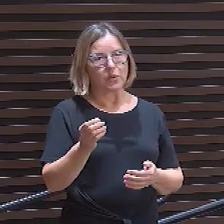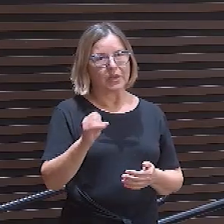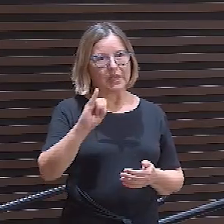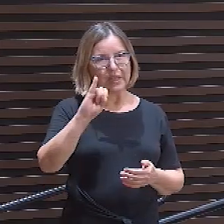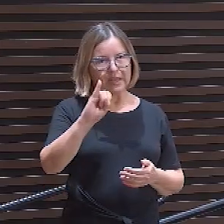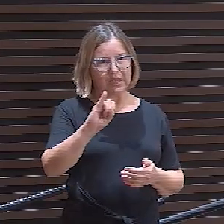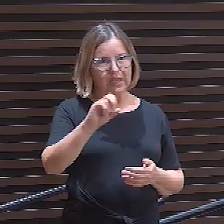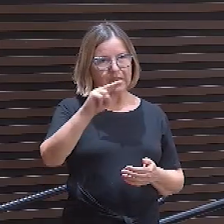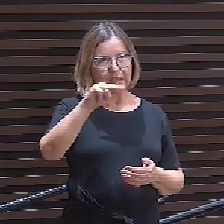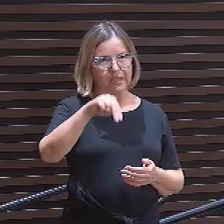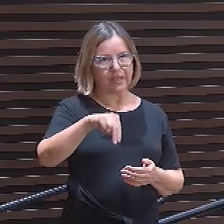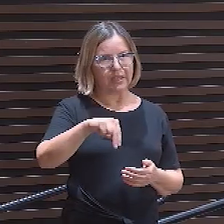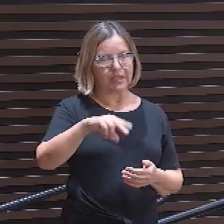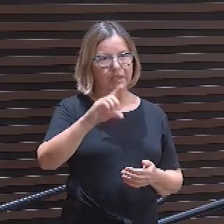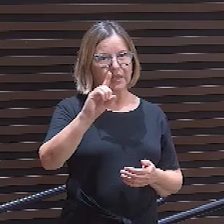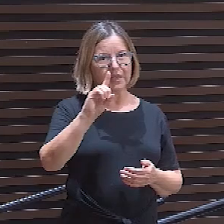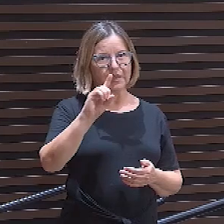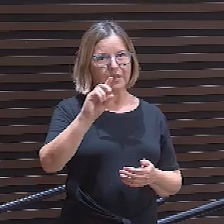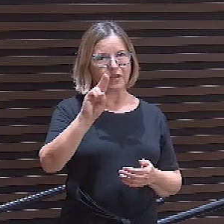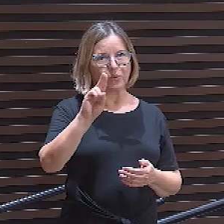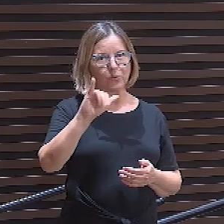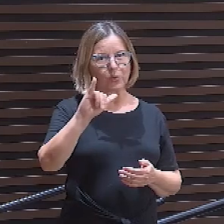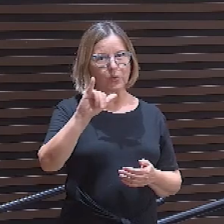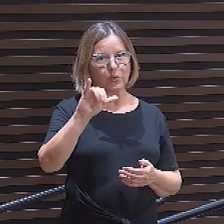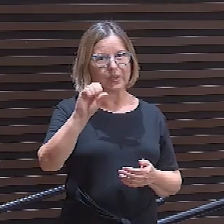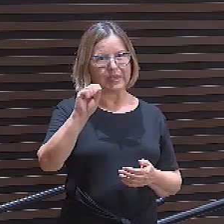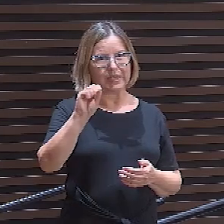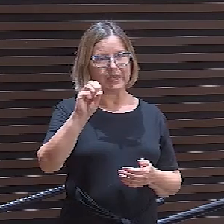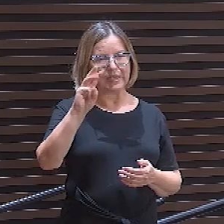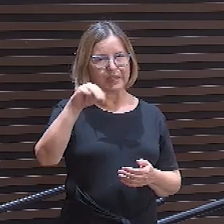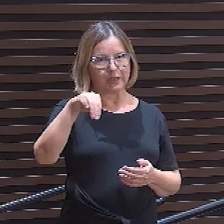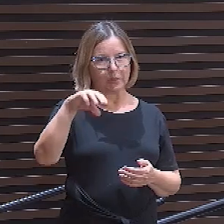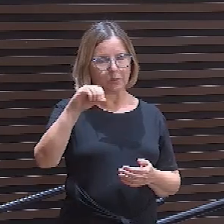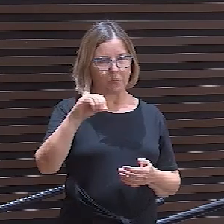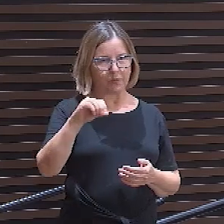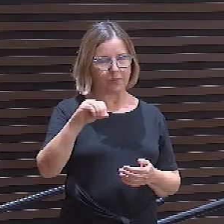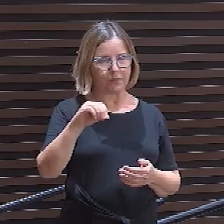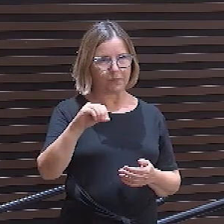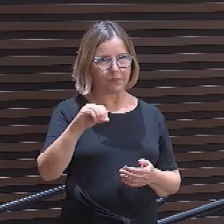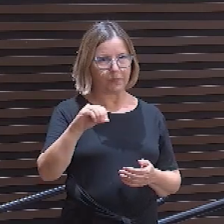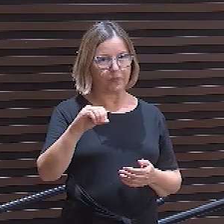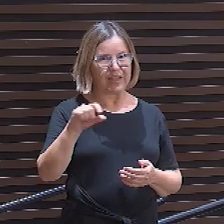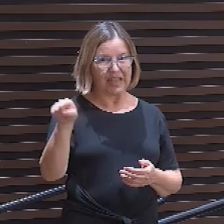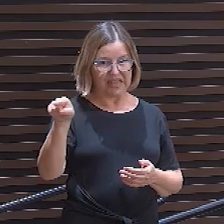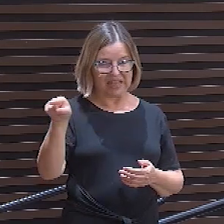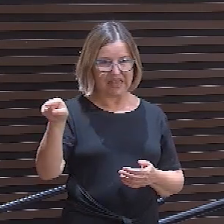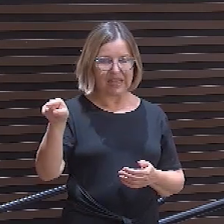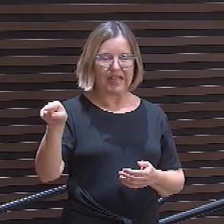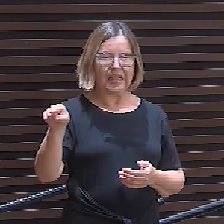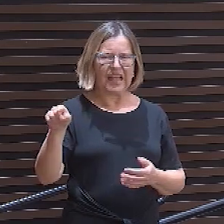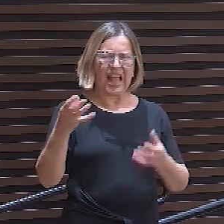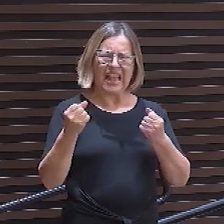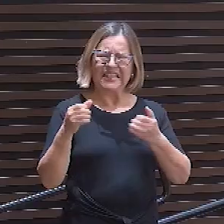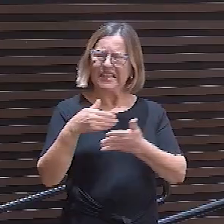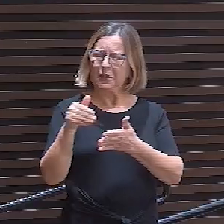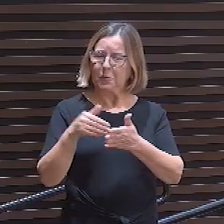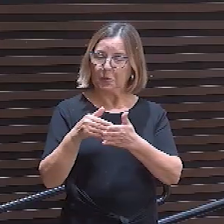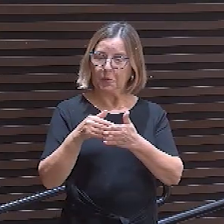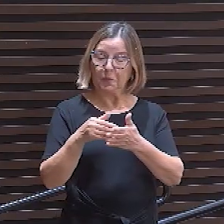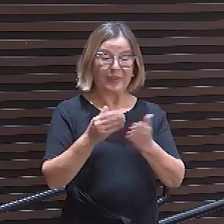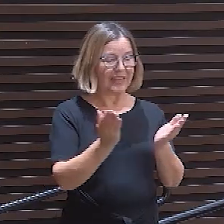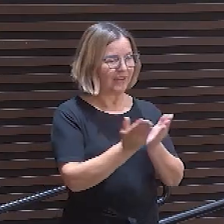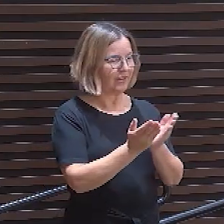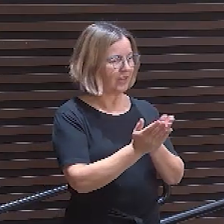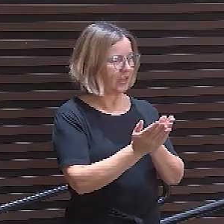O hinduísmo porque aceita tudo, e o cristianismo porque rejeita tudo. Só